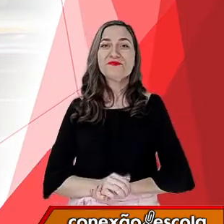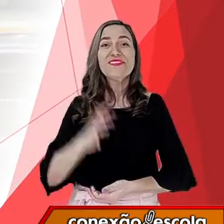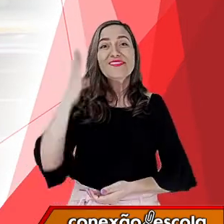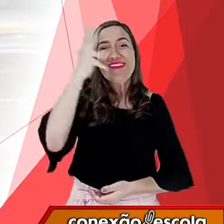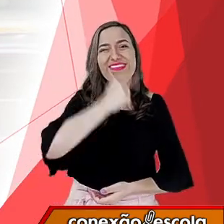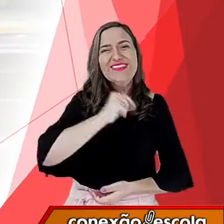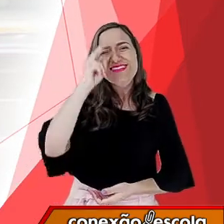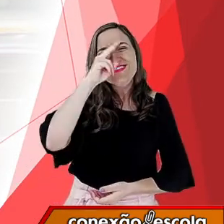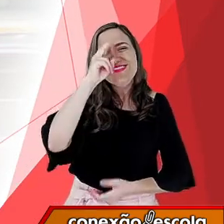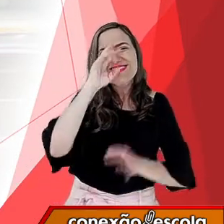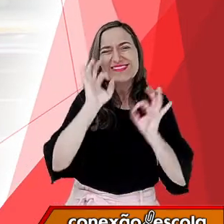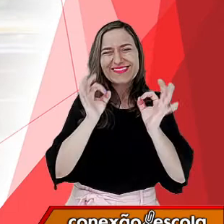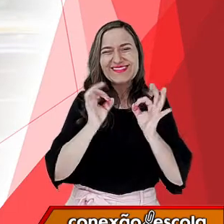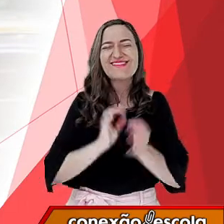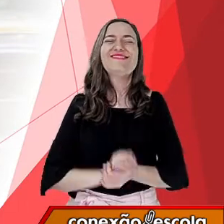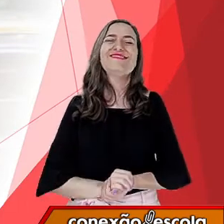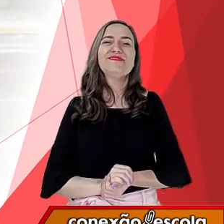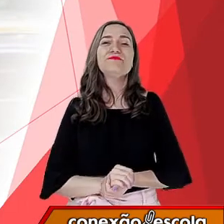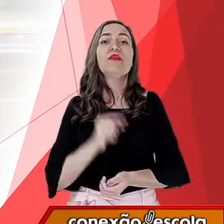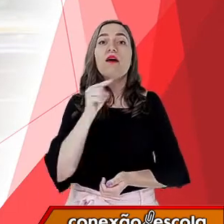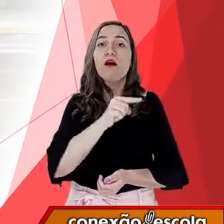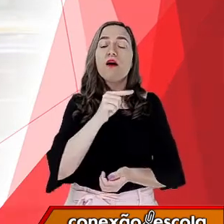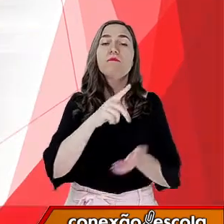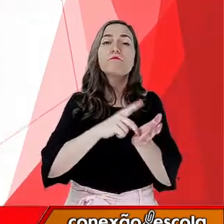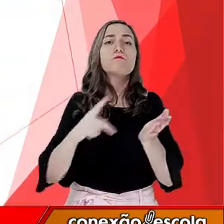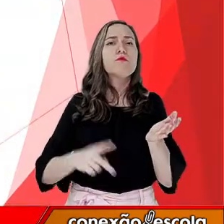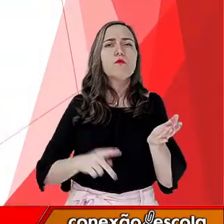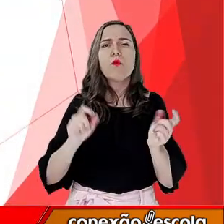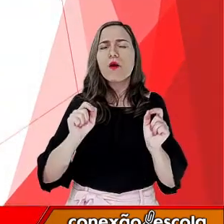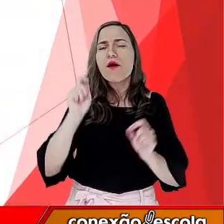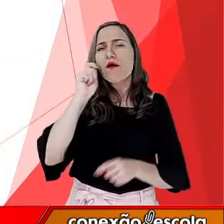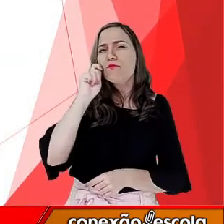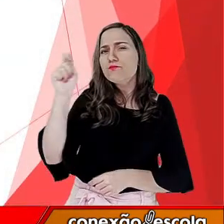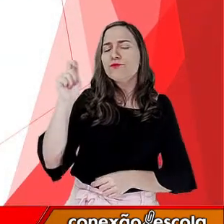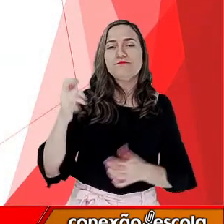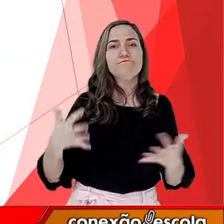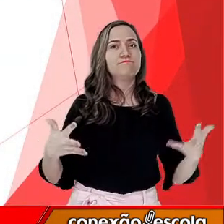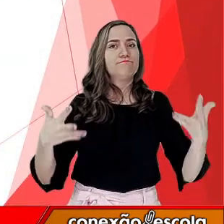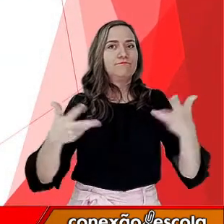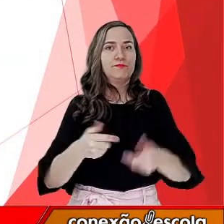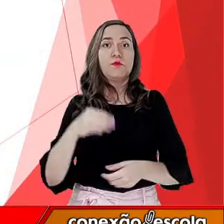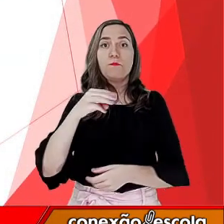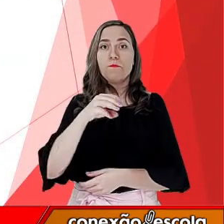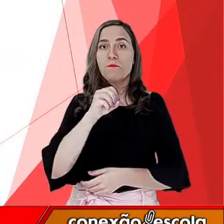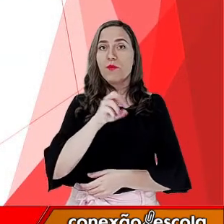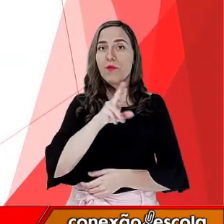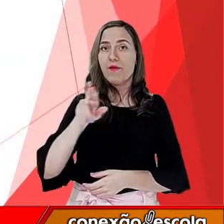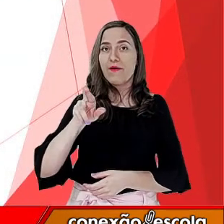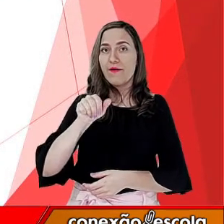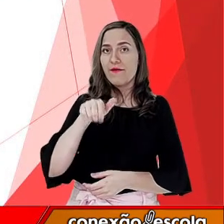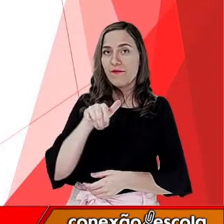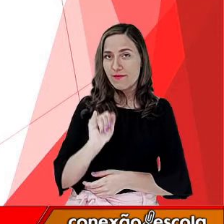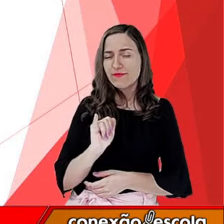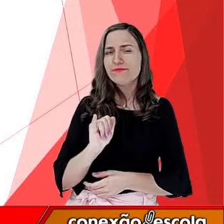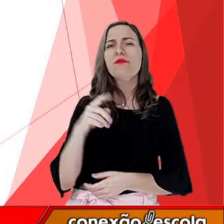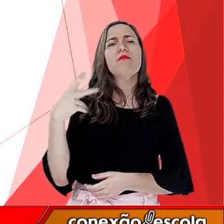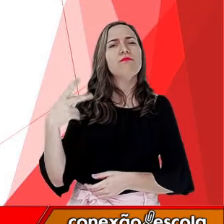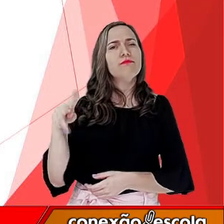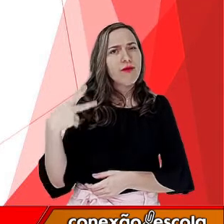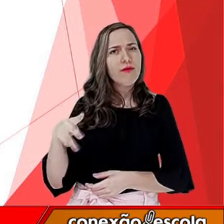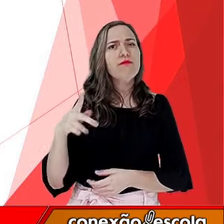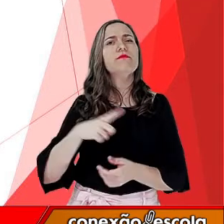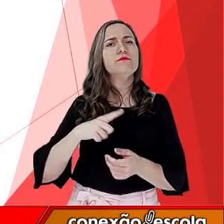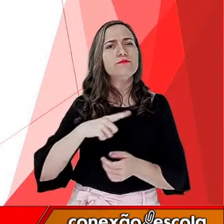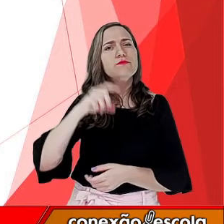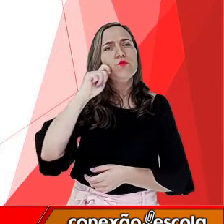não é? O texto lido foi escrito pela maravilhosa Rosiana Murray, autora de poemas